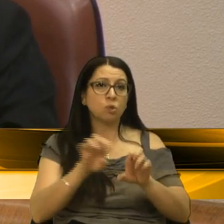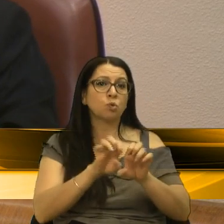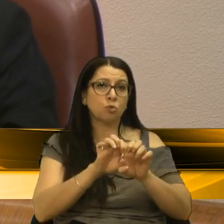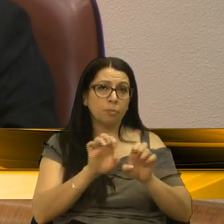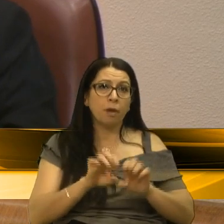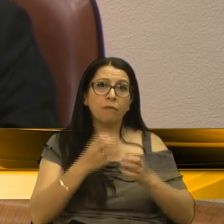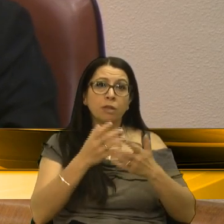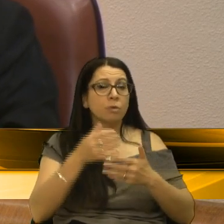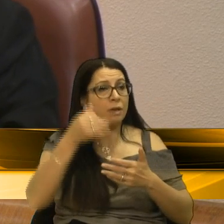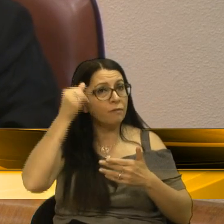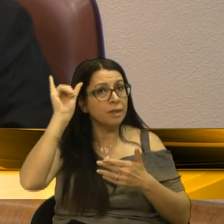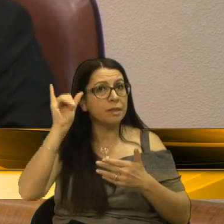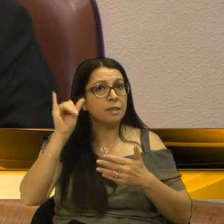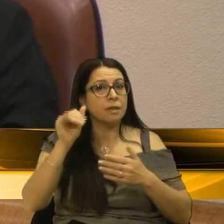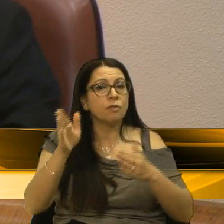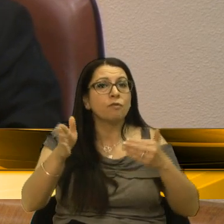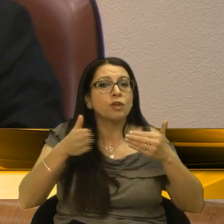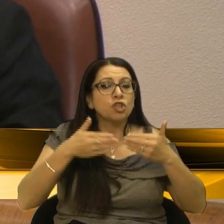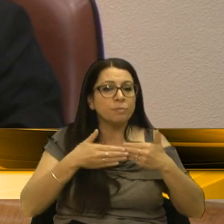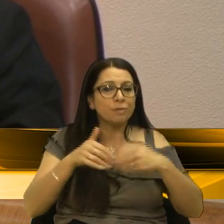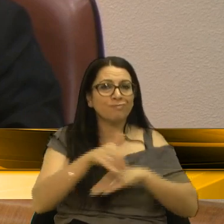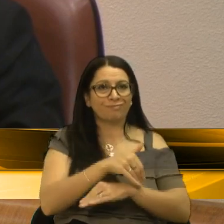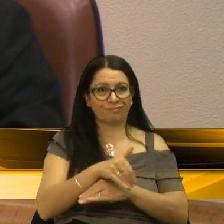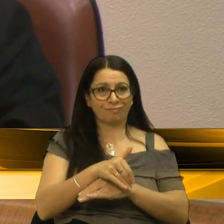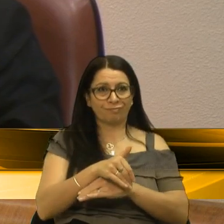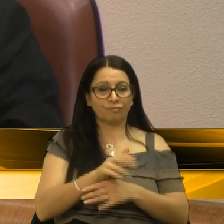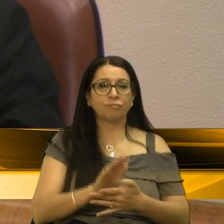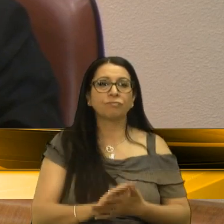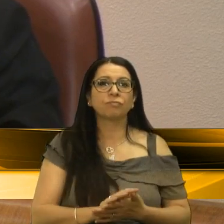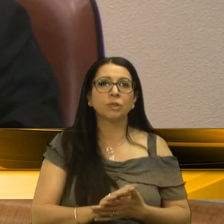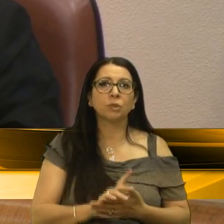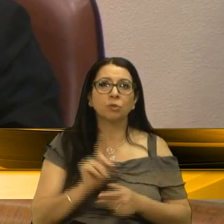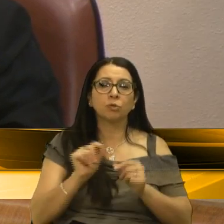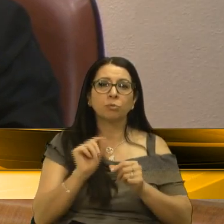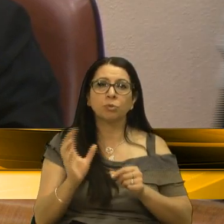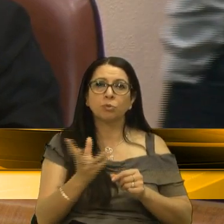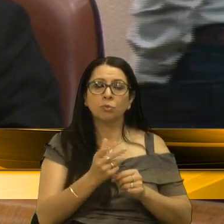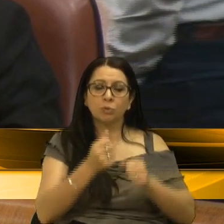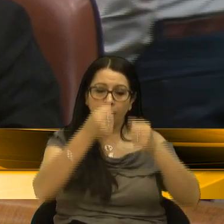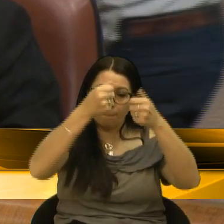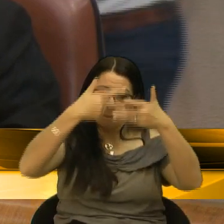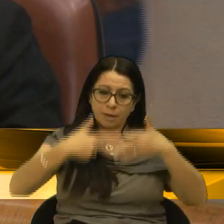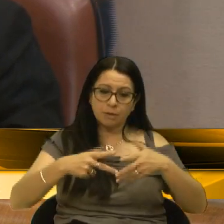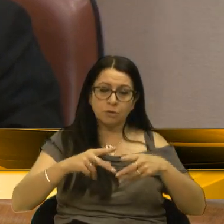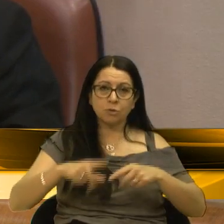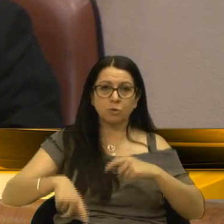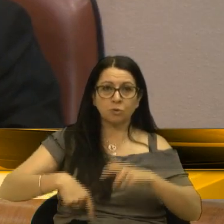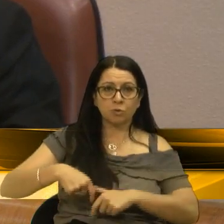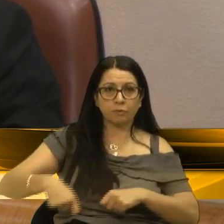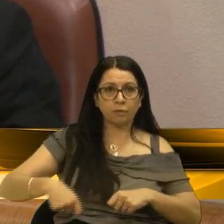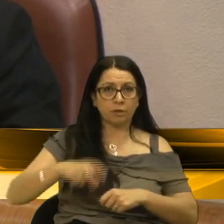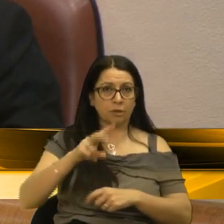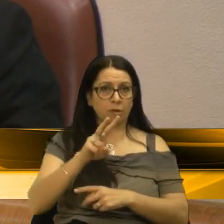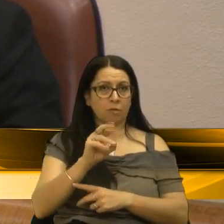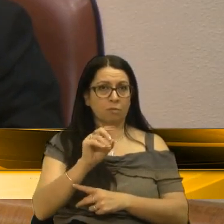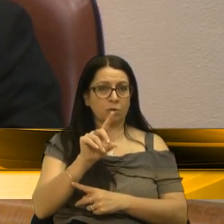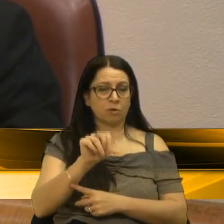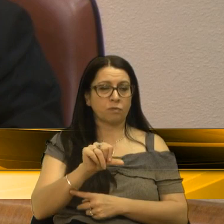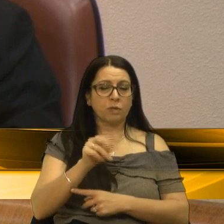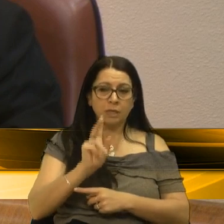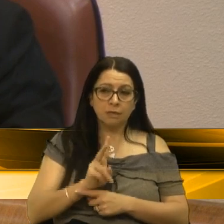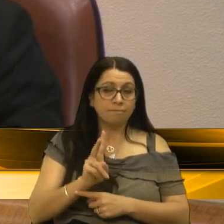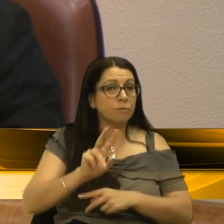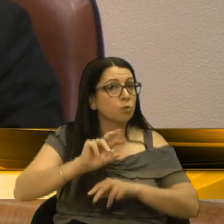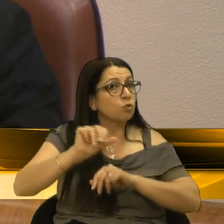e evitaria o fechamento de ruas. Sobre as bênçãos dos freis, informou que em 2019 teve um trâmite